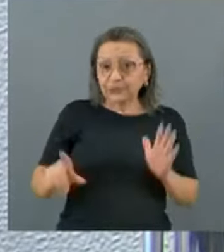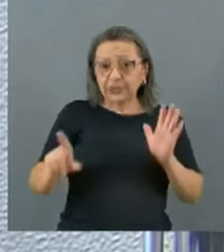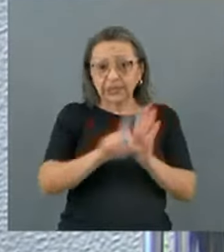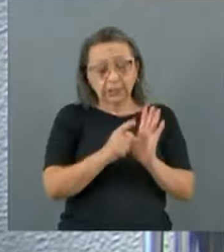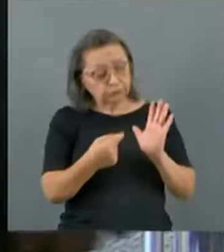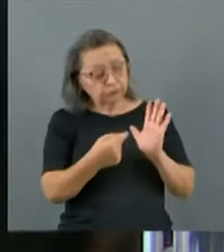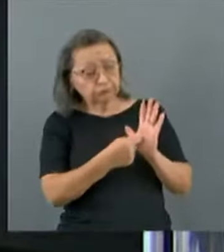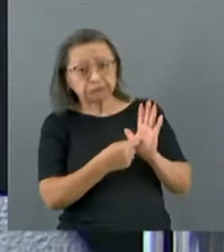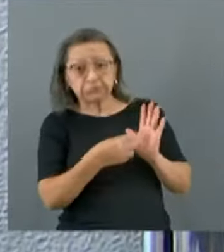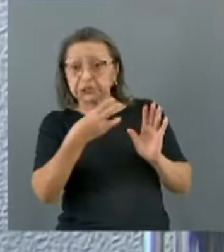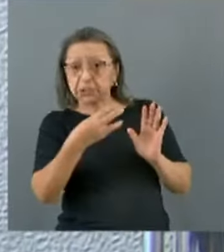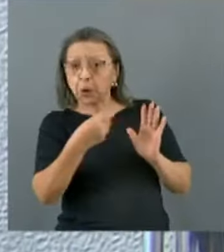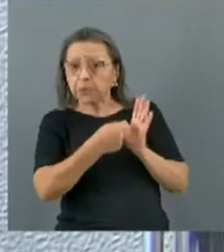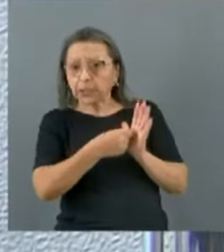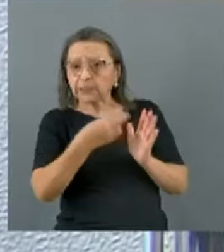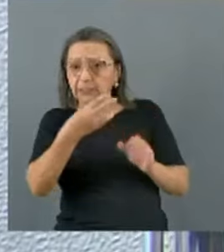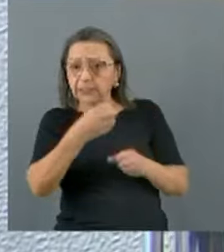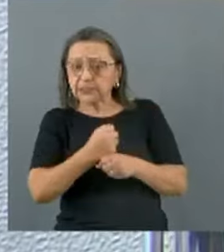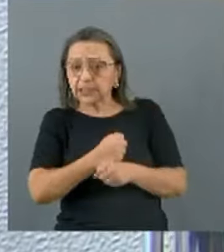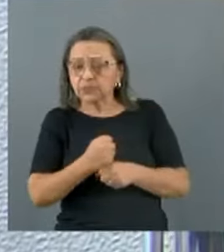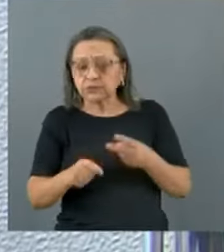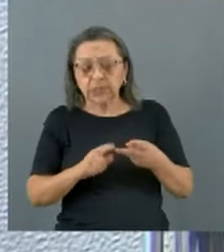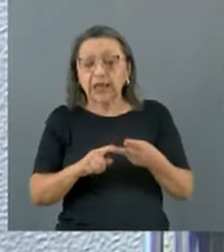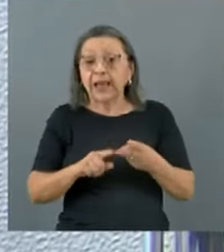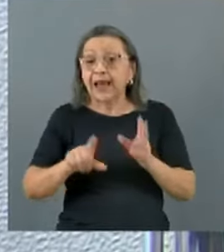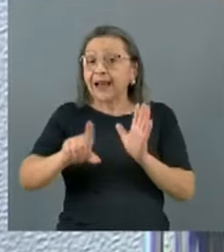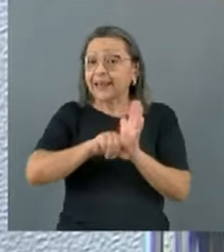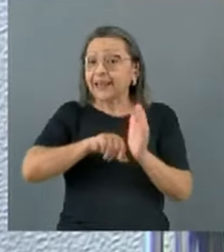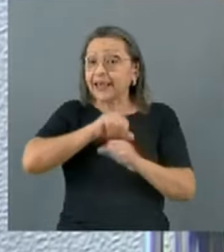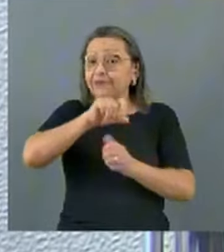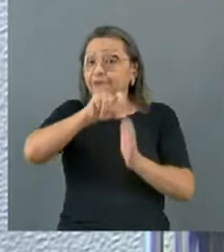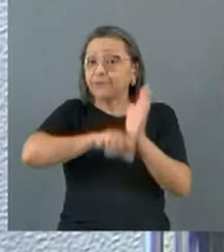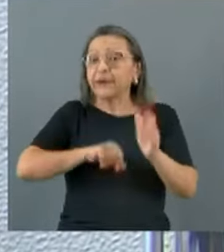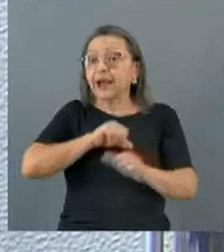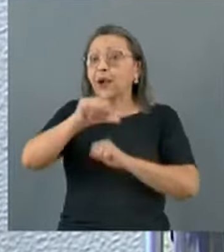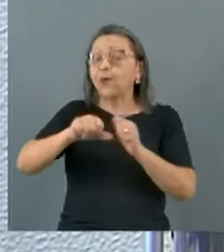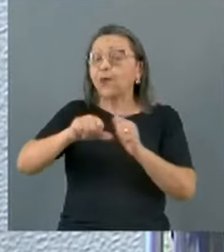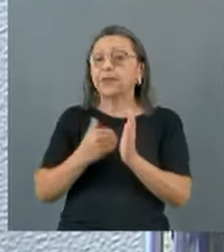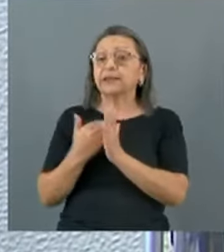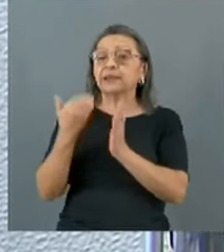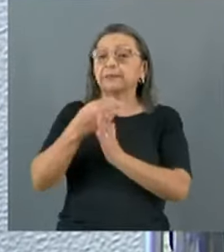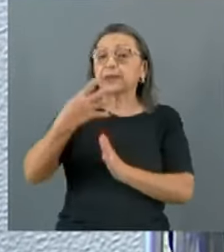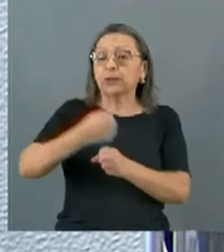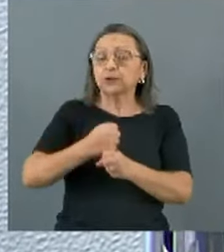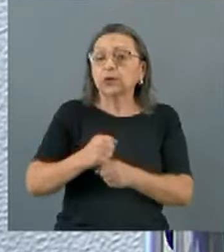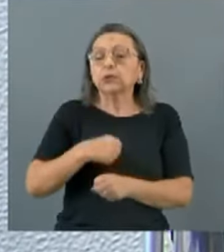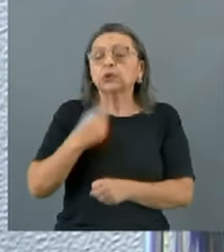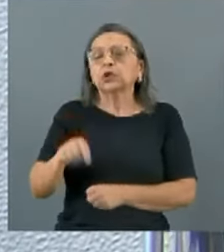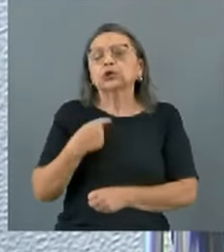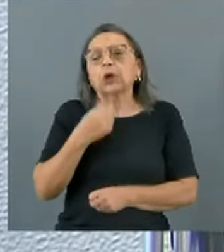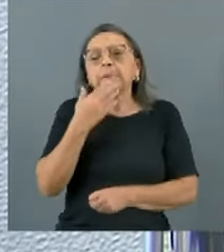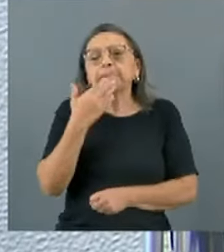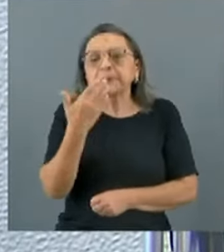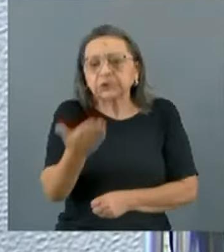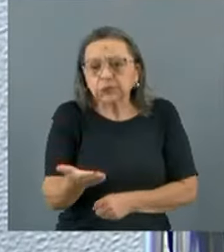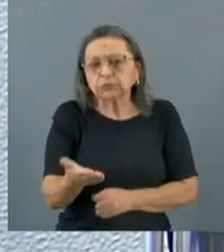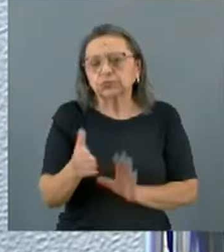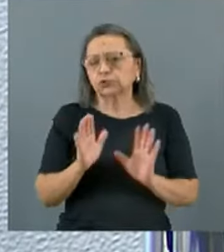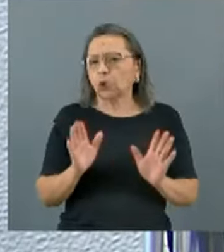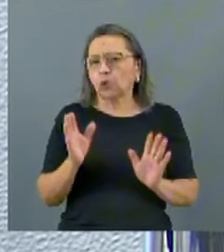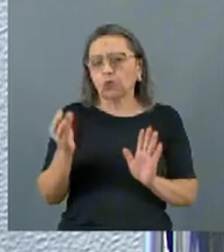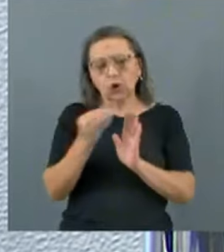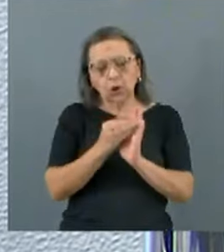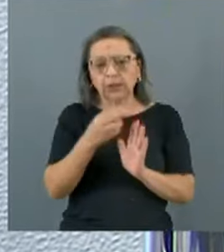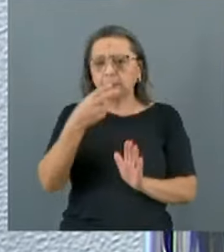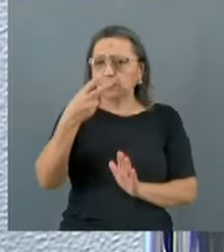determina 3 anos, a reforma tributária traz para 4 anos, o que nós pedimos é para que seja